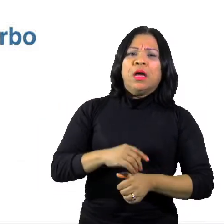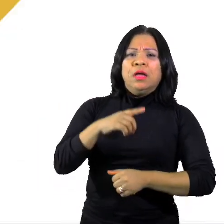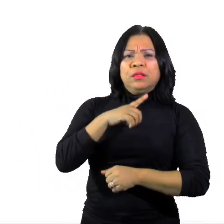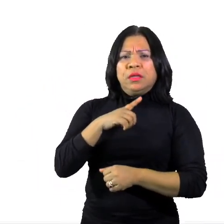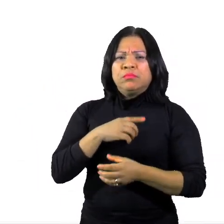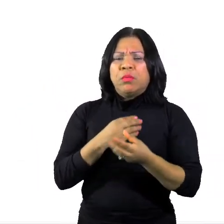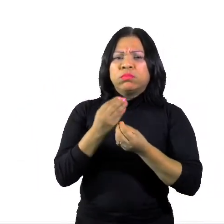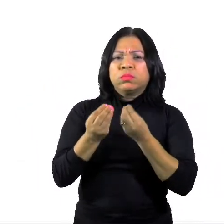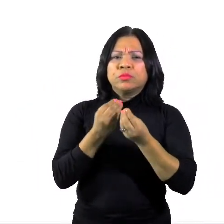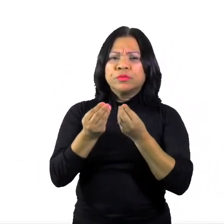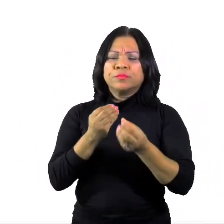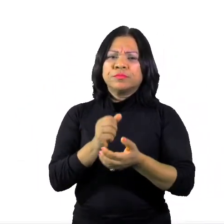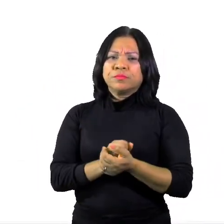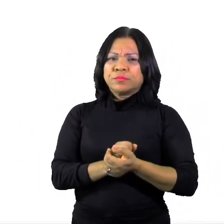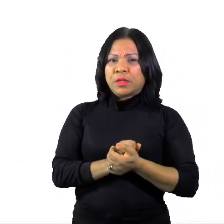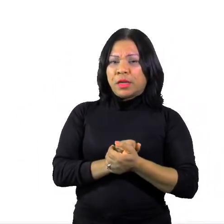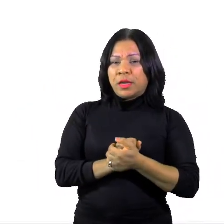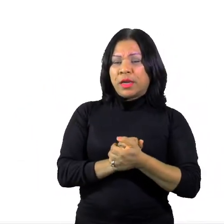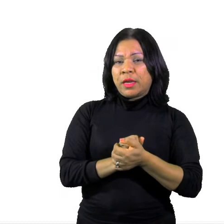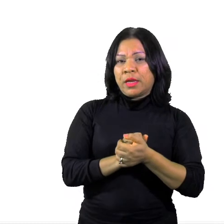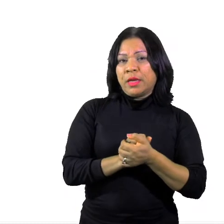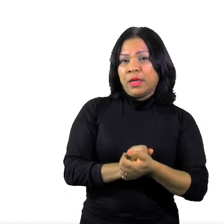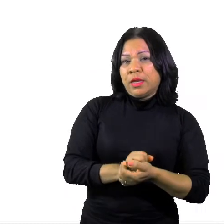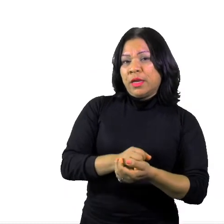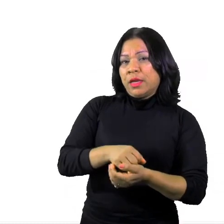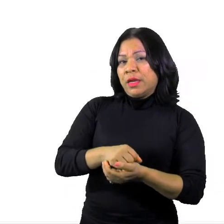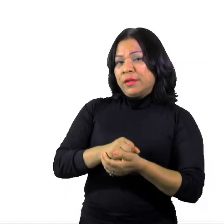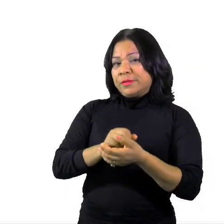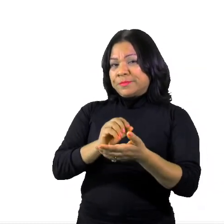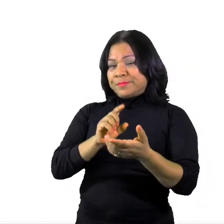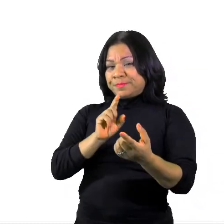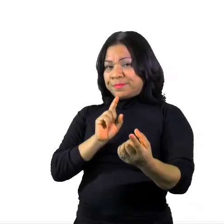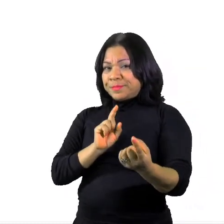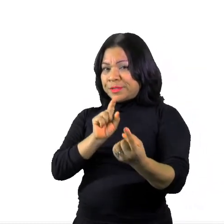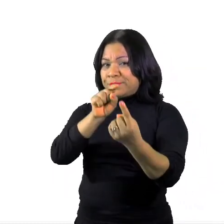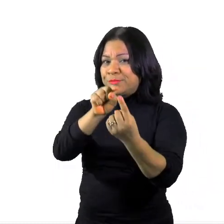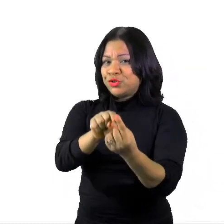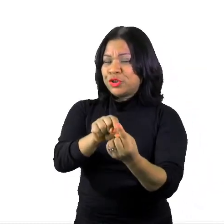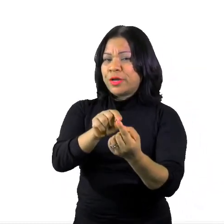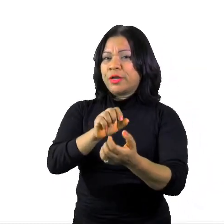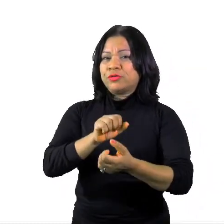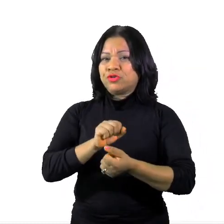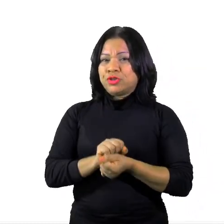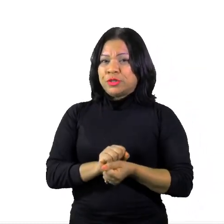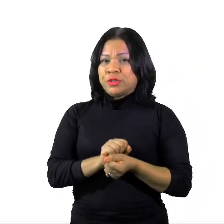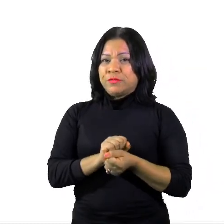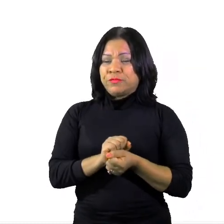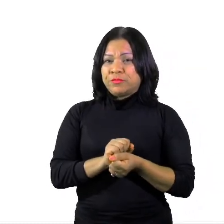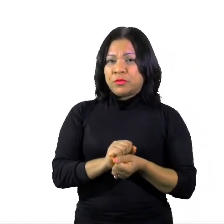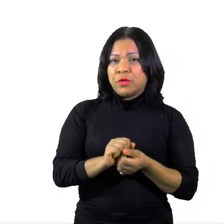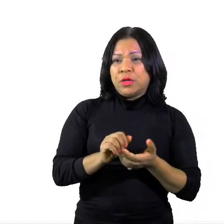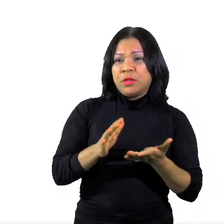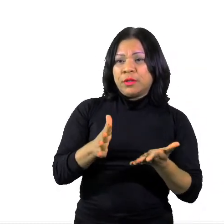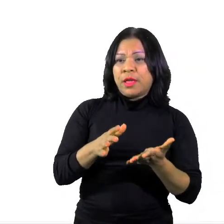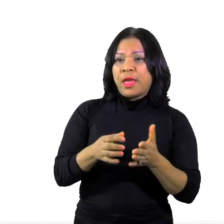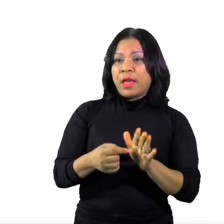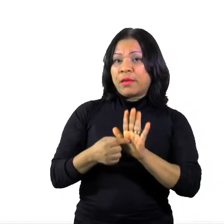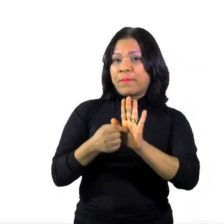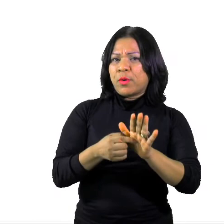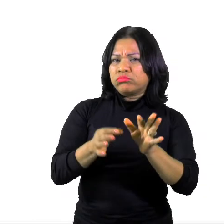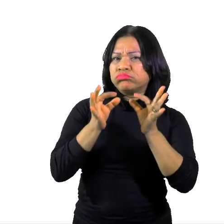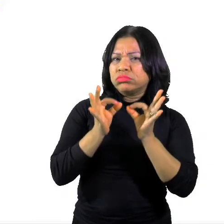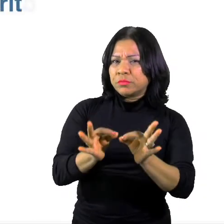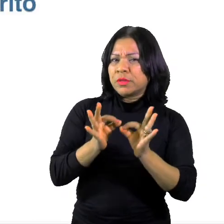modo: o indicativo, subjuntivo e o imperativo. O que é cada um deles? O indicativo indica uma certeza,